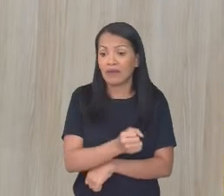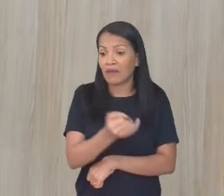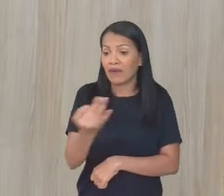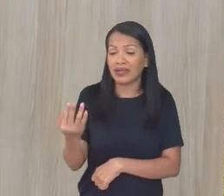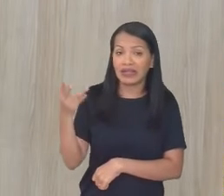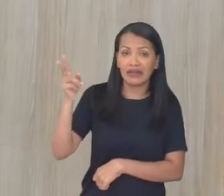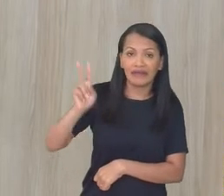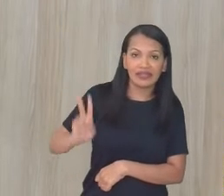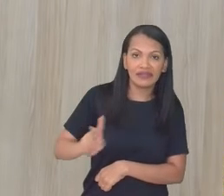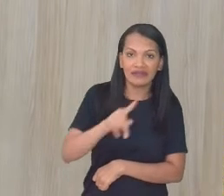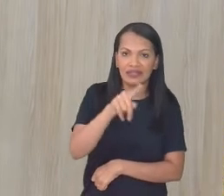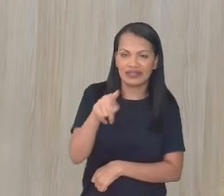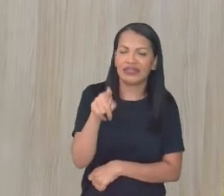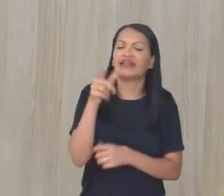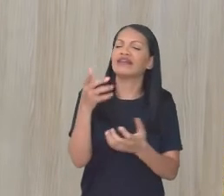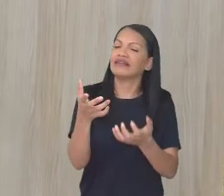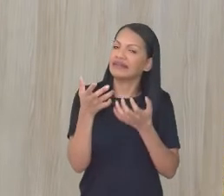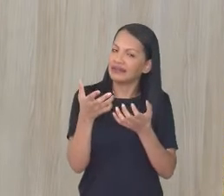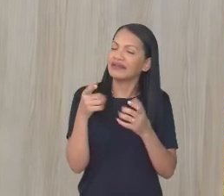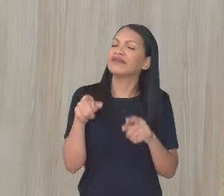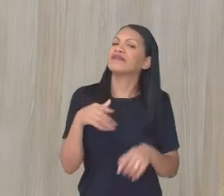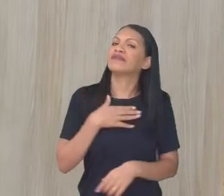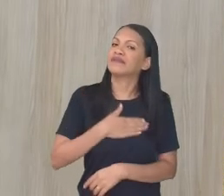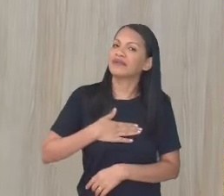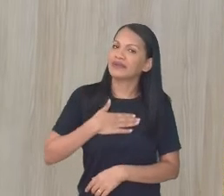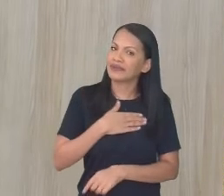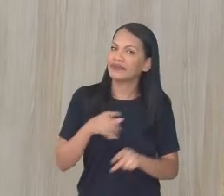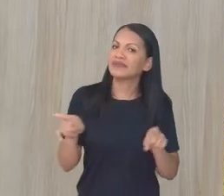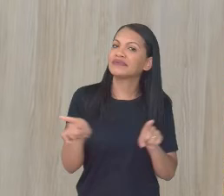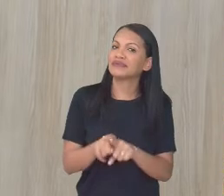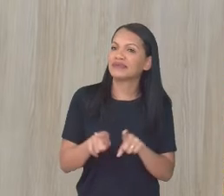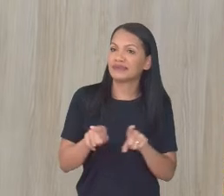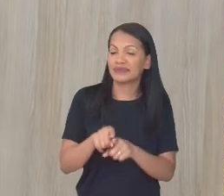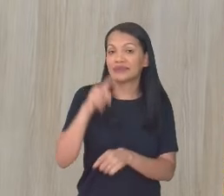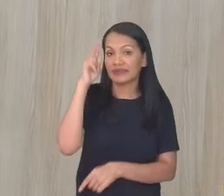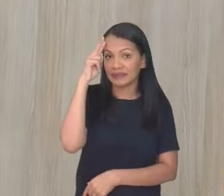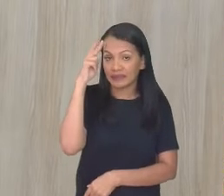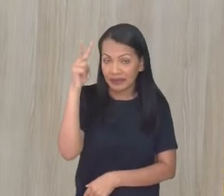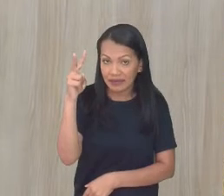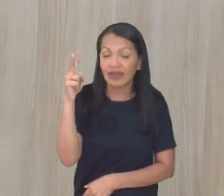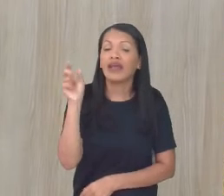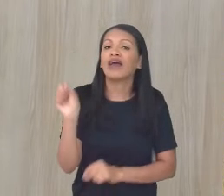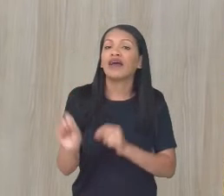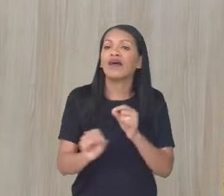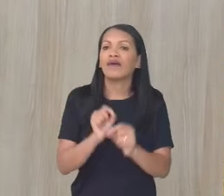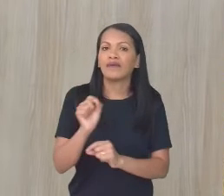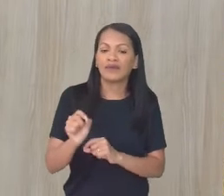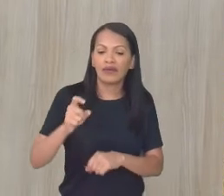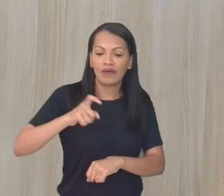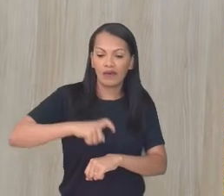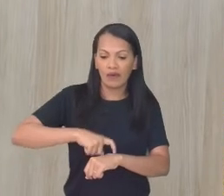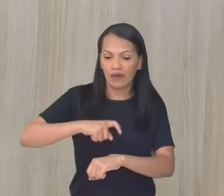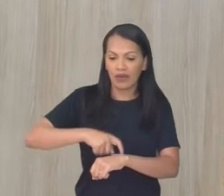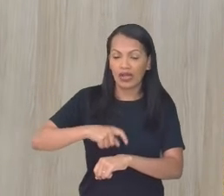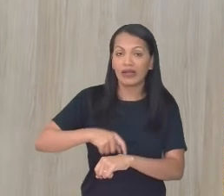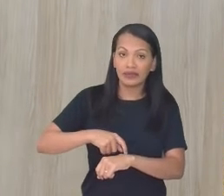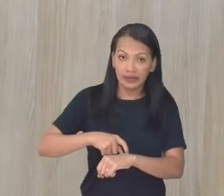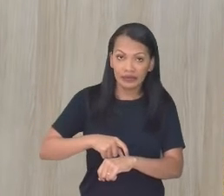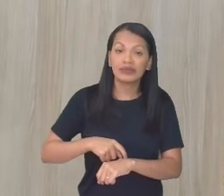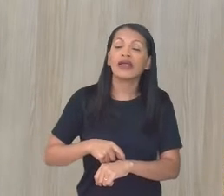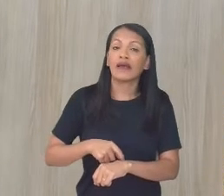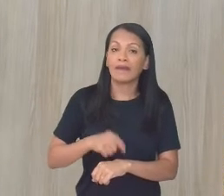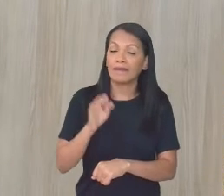vocês quiserem. Mas eu gostaria de também lembrar que essas aulas são reprisadas no horário da tarde,